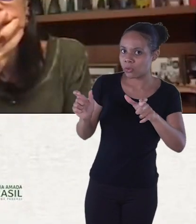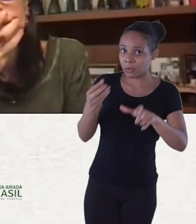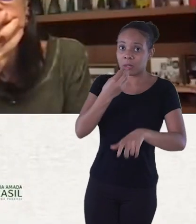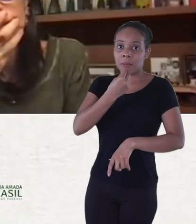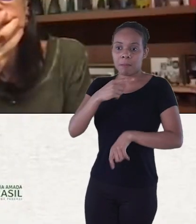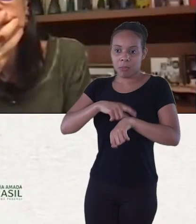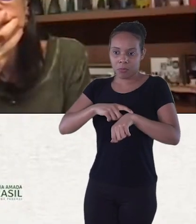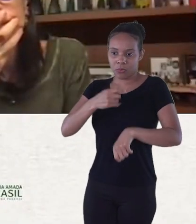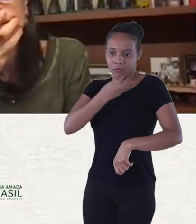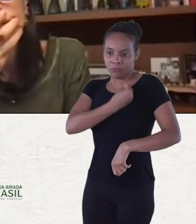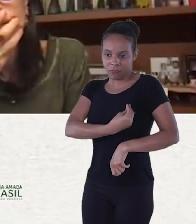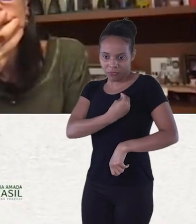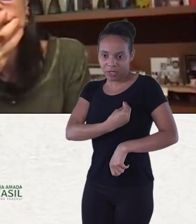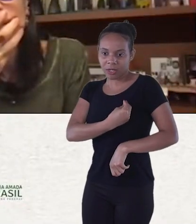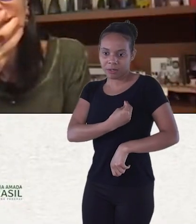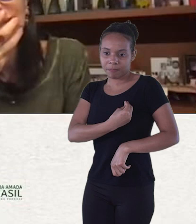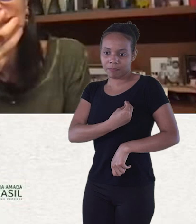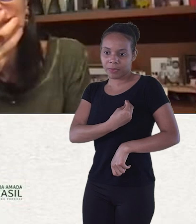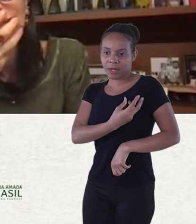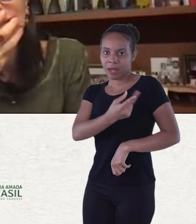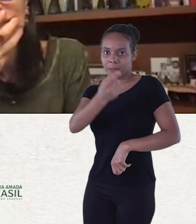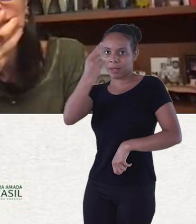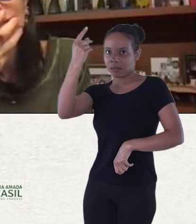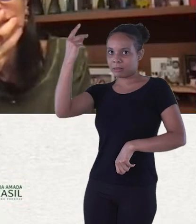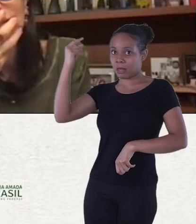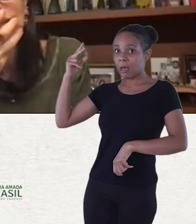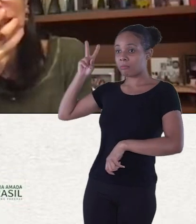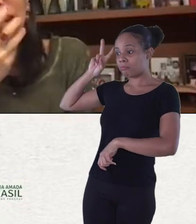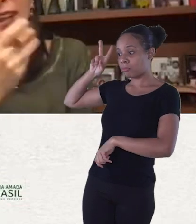determinadas teses mais ligadas aos brancos.